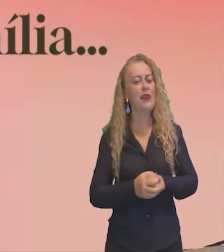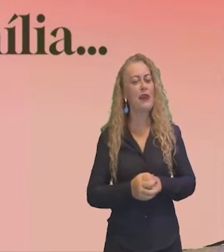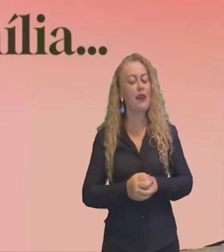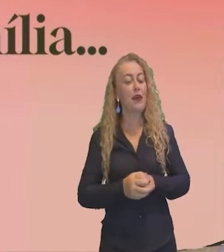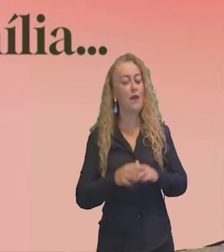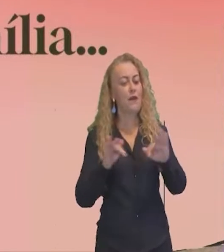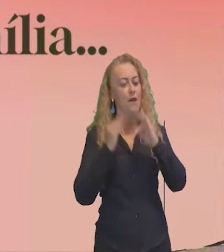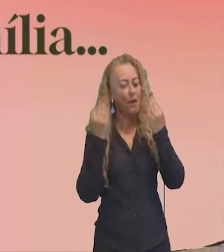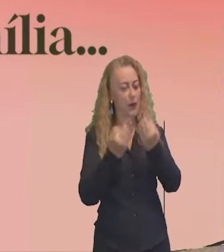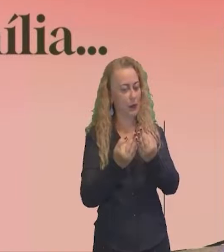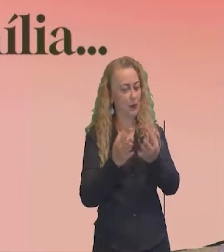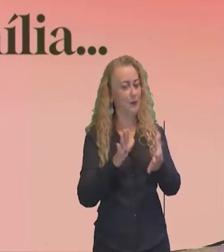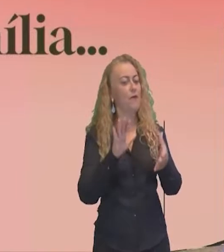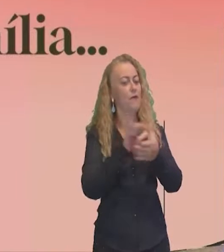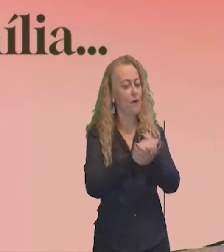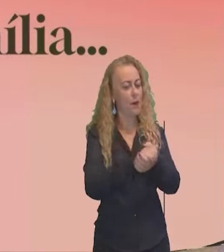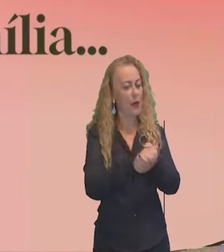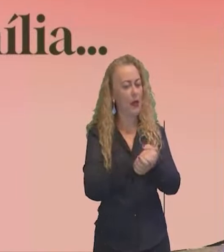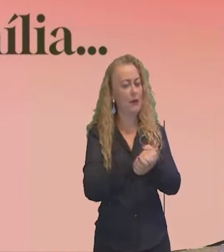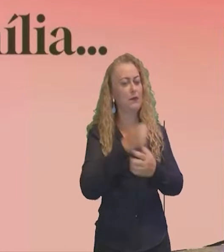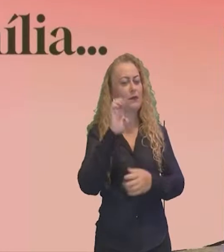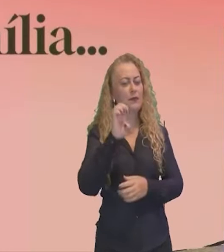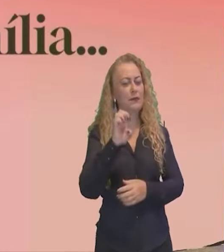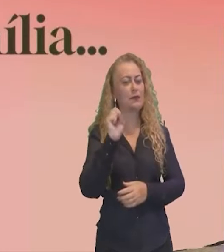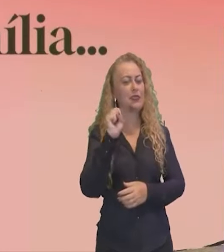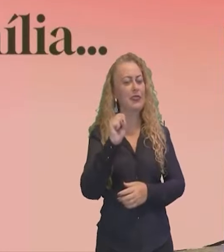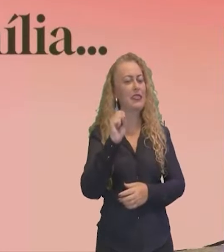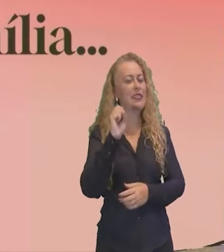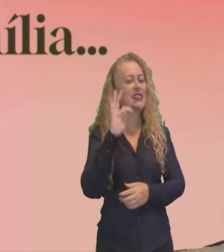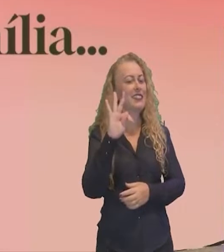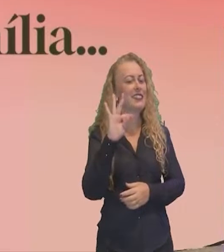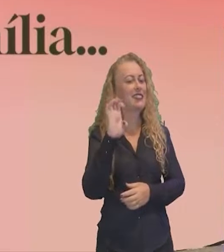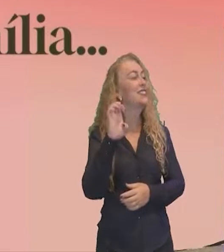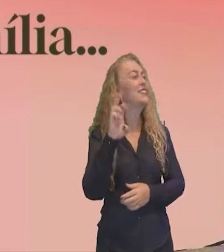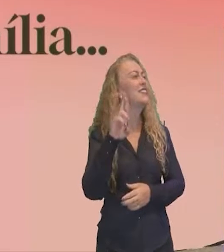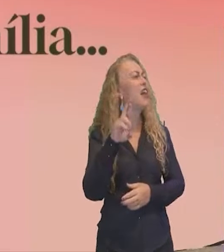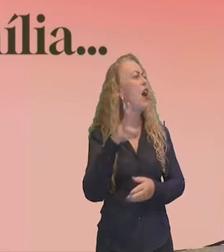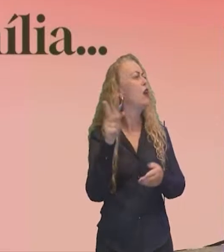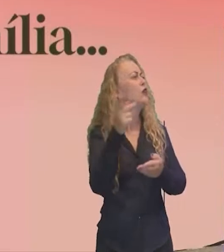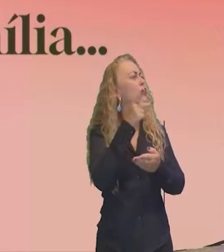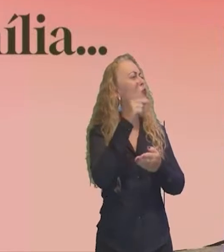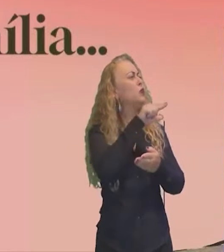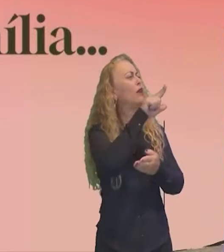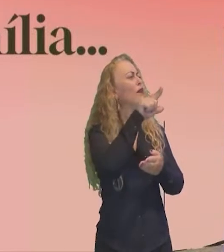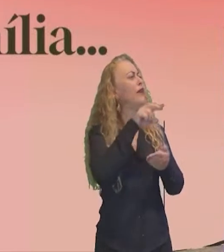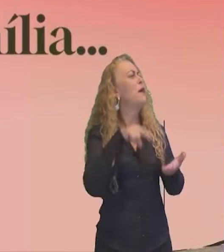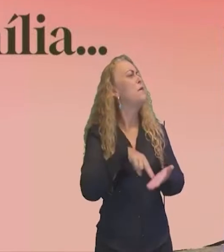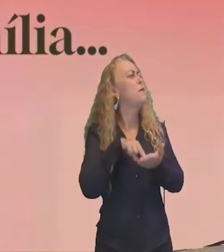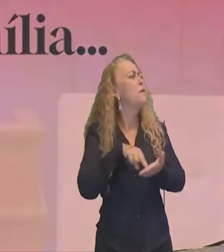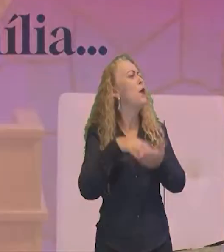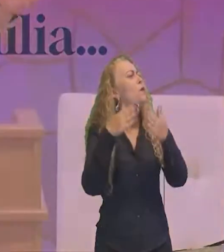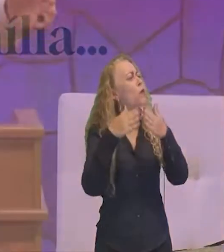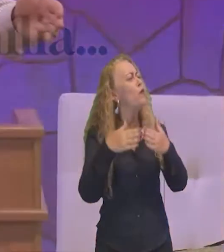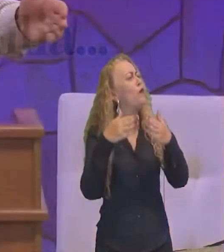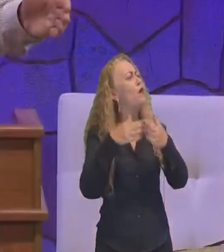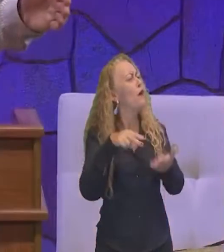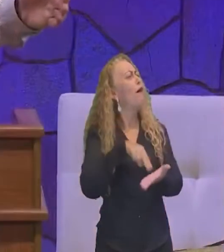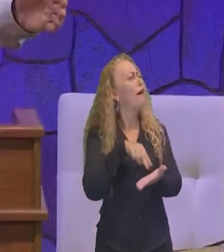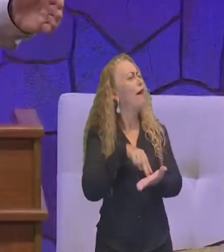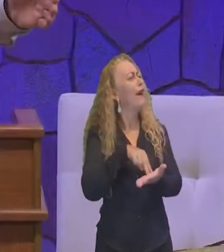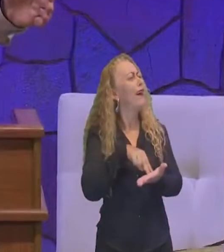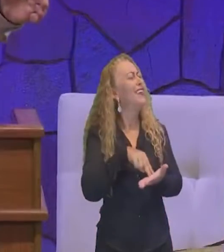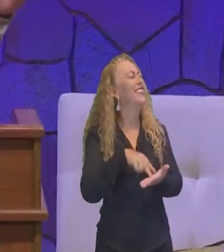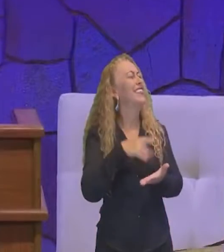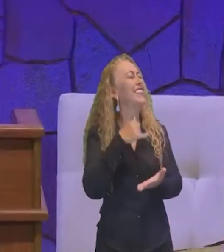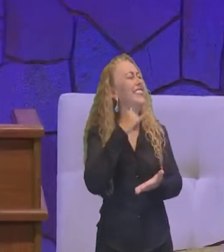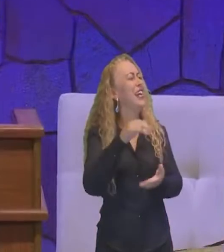minha esposa, né, a Esther. Aliás, onde ela está? Cadê? Você não pode sentar, tem que ficar aqui